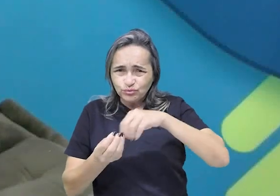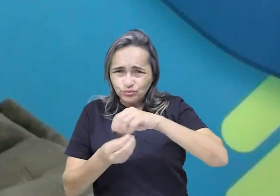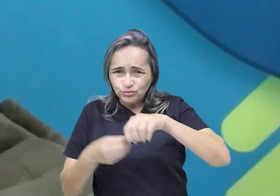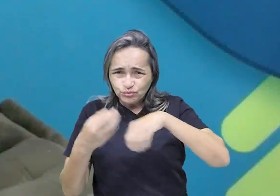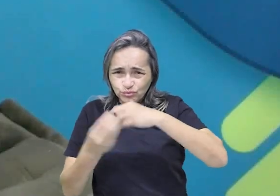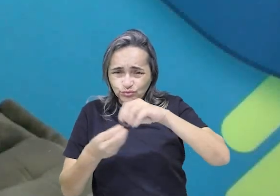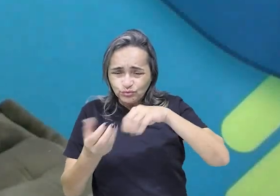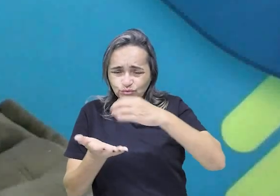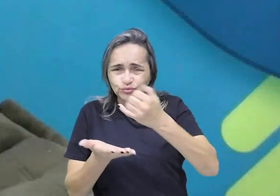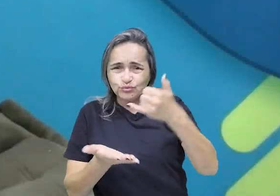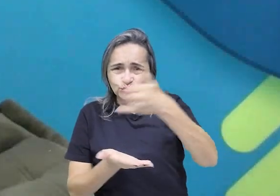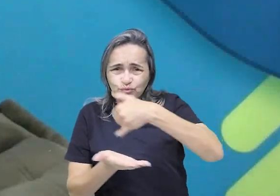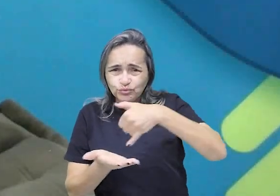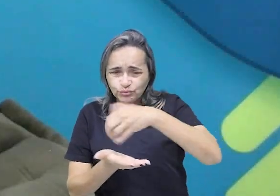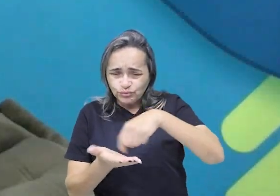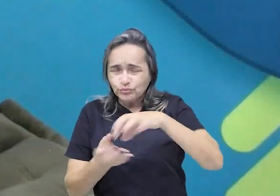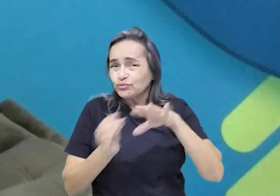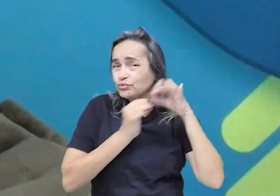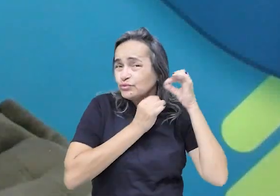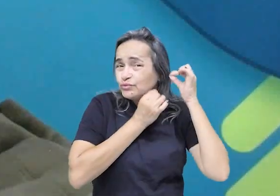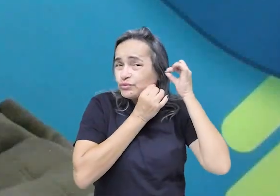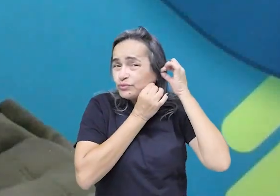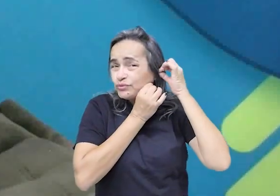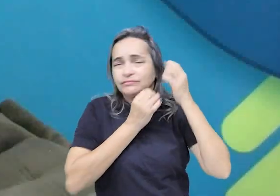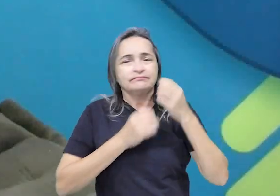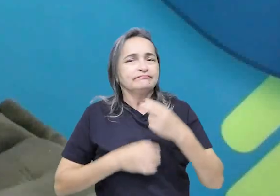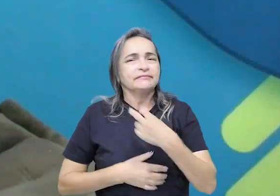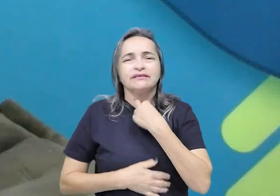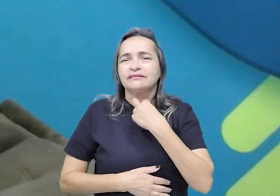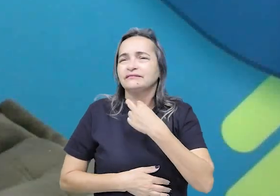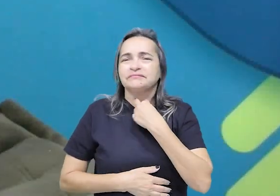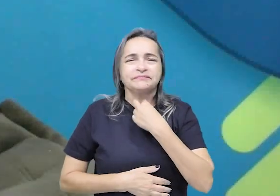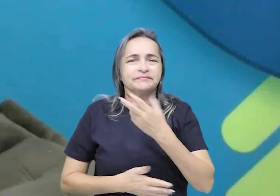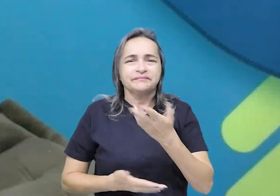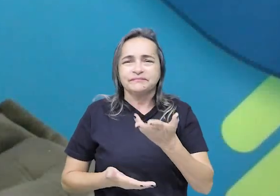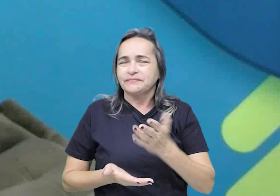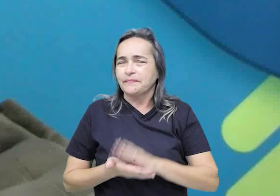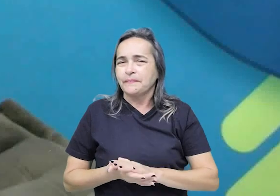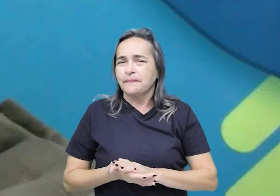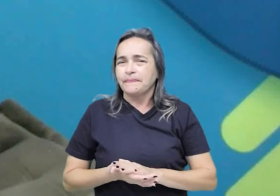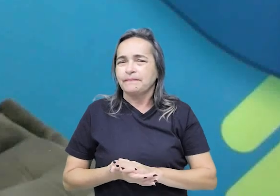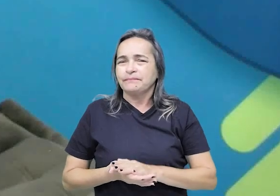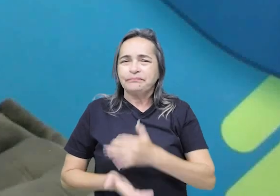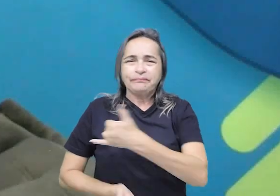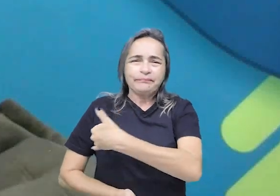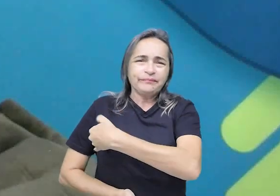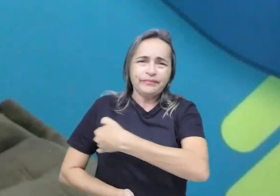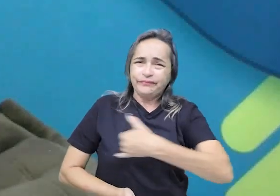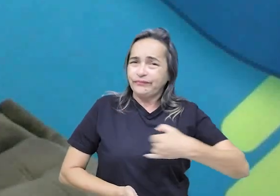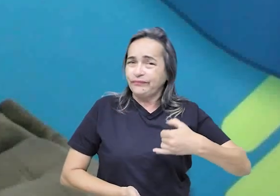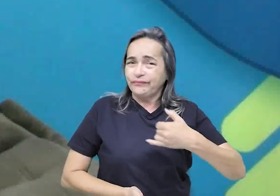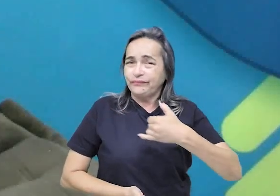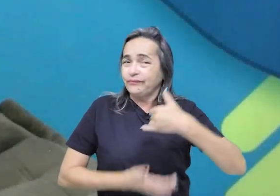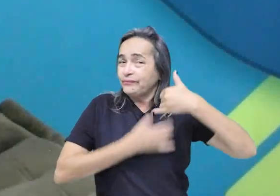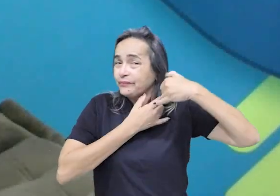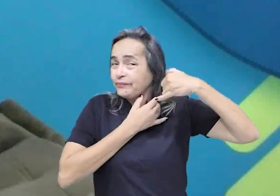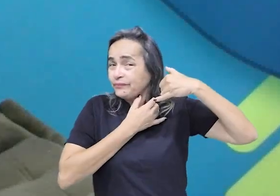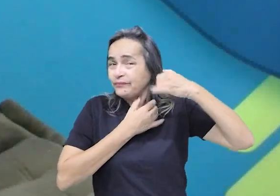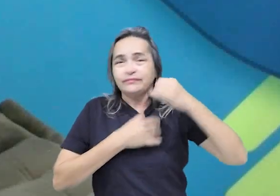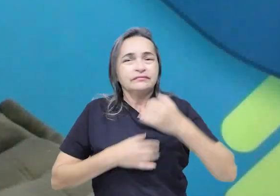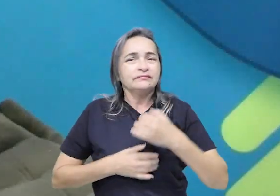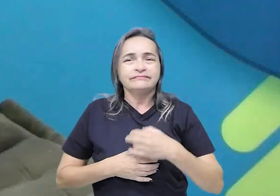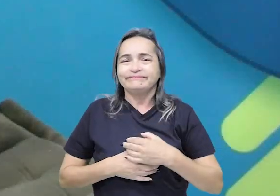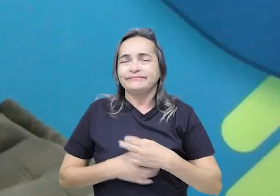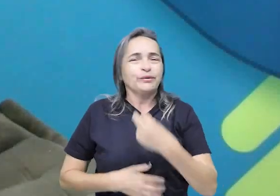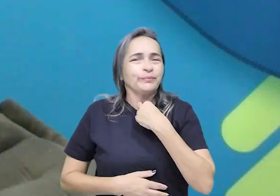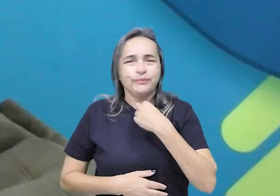coisa que eu nem consigo lembrar agora, né? Mas de álcool, a óleo, a perfume, não deve ser